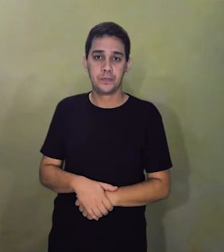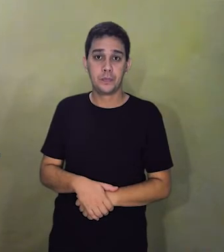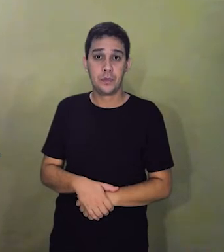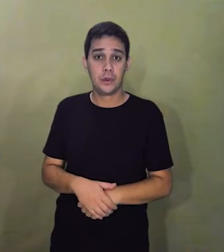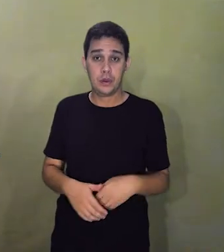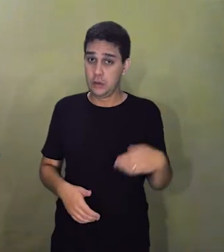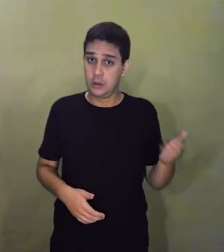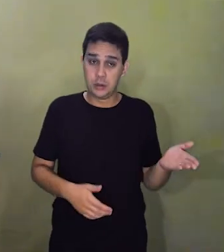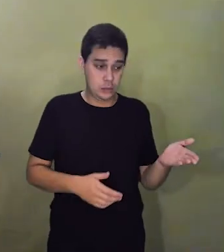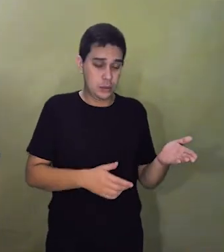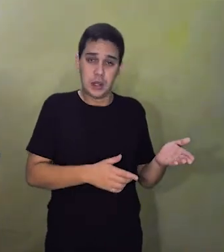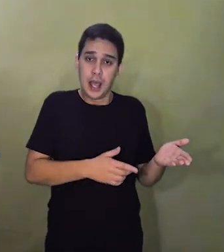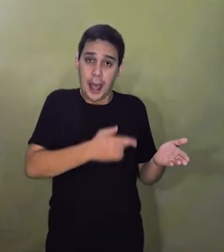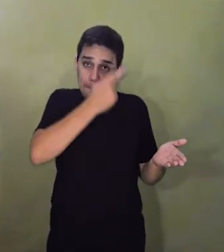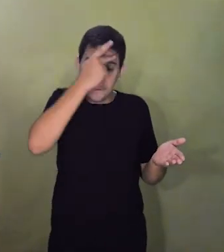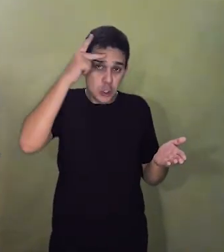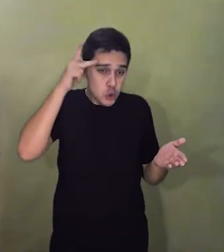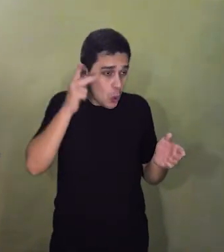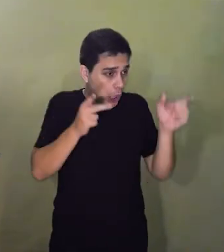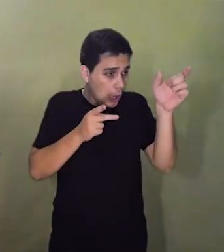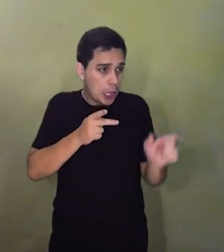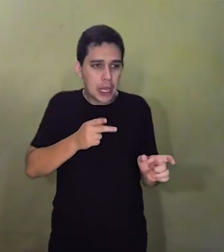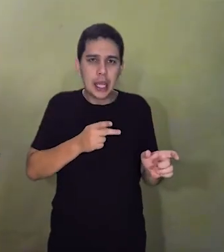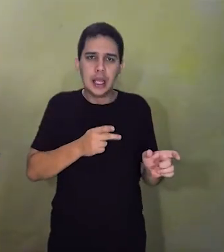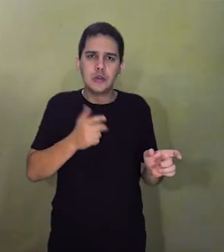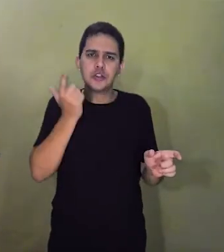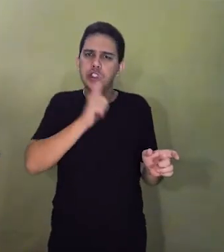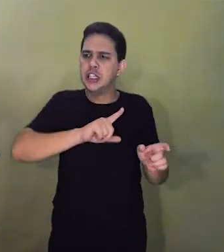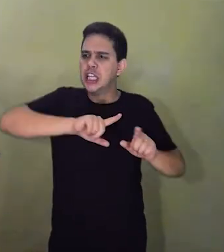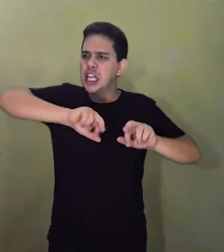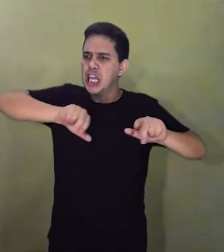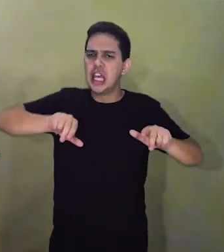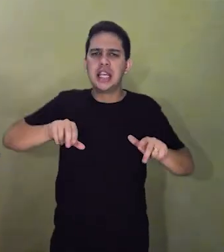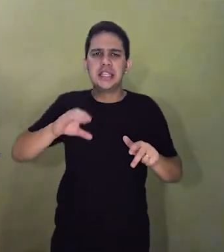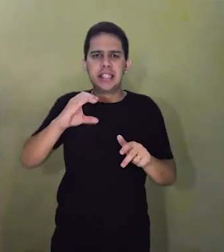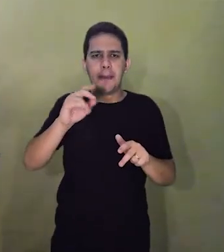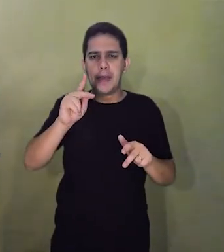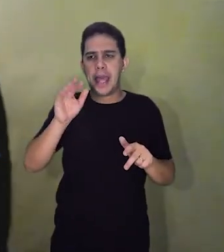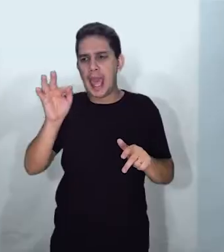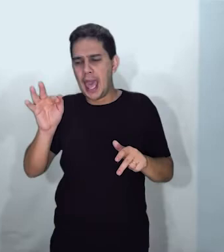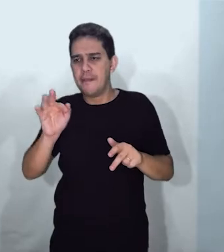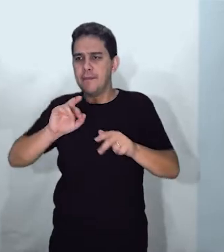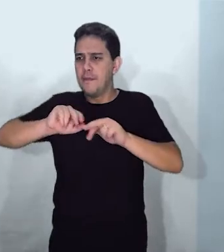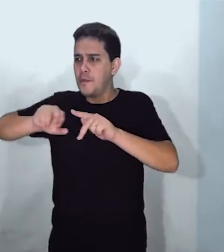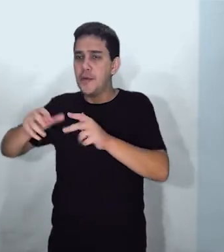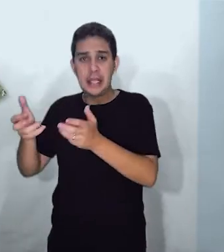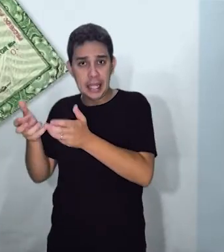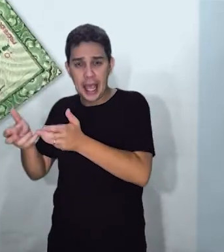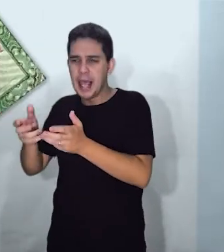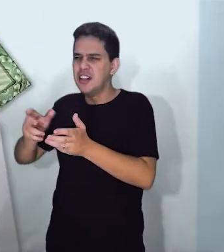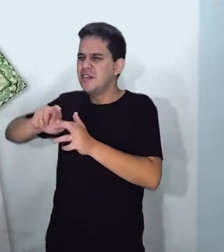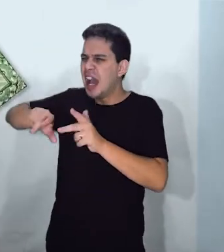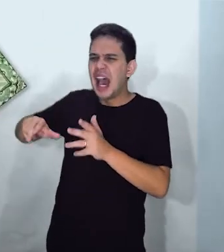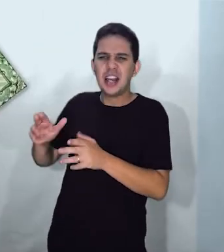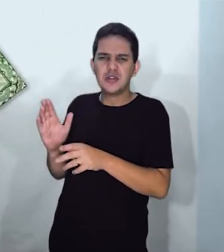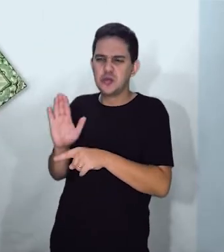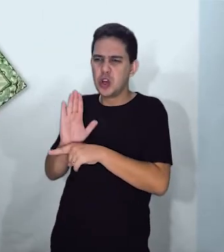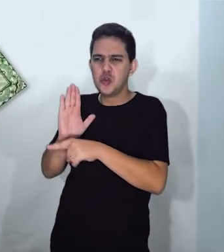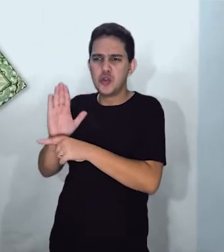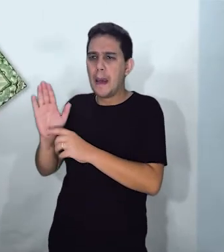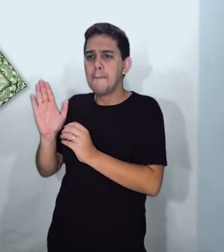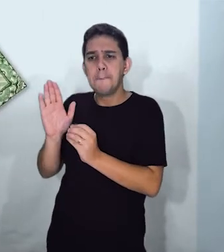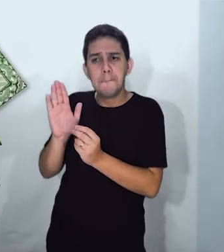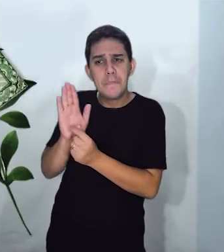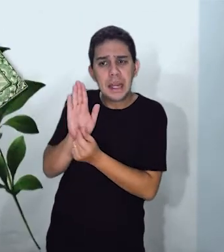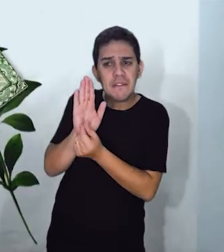CPF, sobretudo. Então, uma pessoa não tendo registro, não vai ter CPF, etc., não vai ter acesso a esses benefícios, que no mais